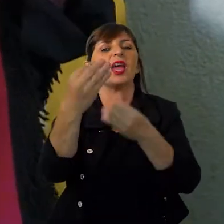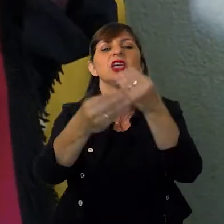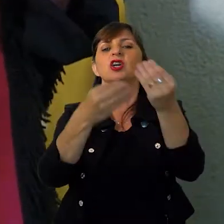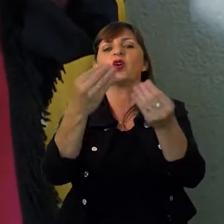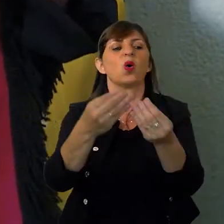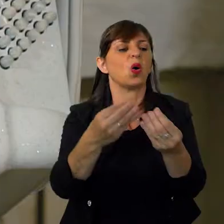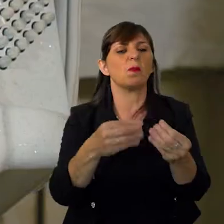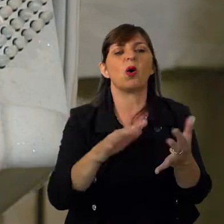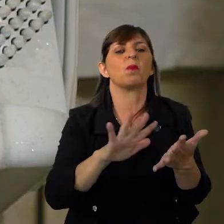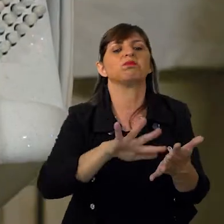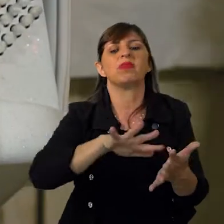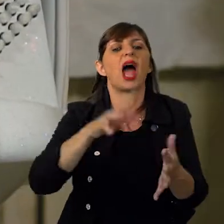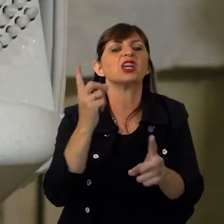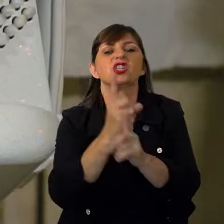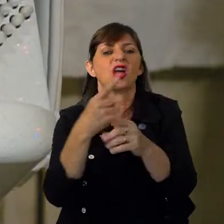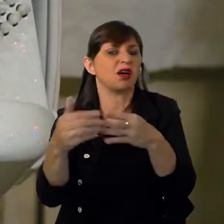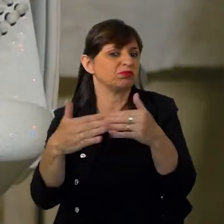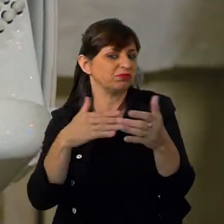do Rio Uruguai